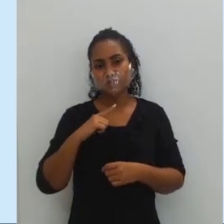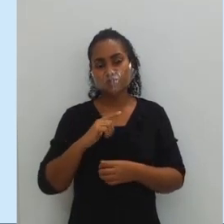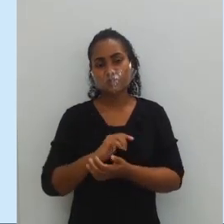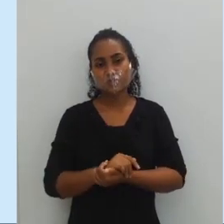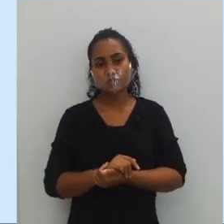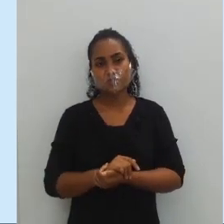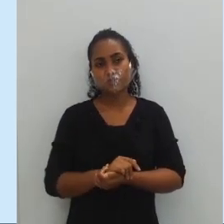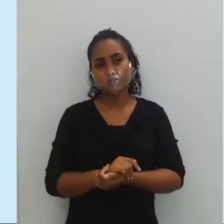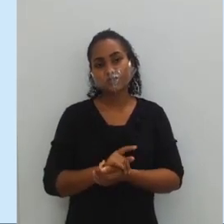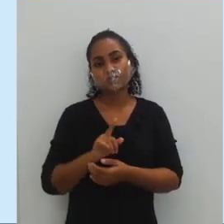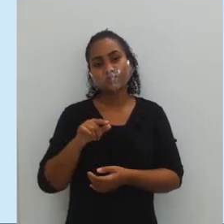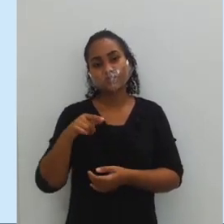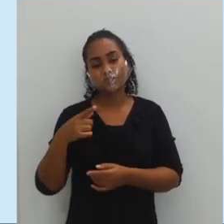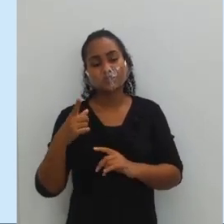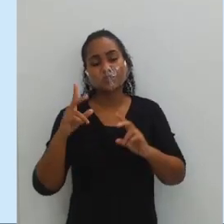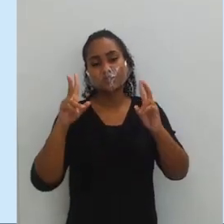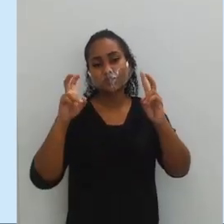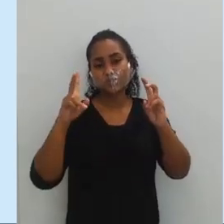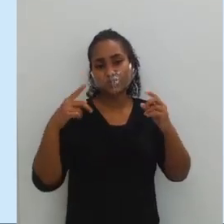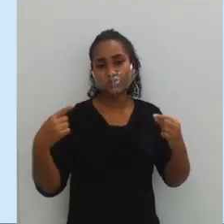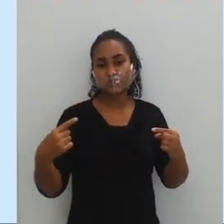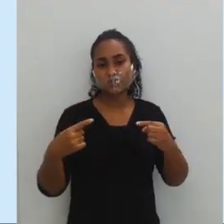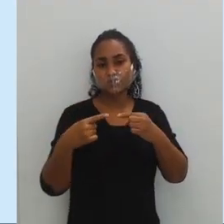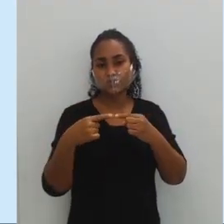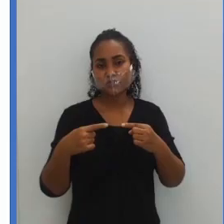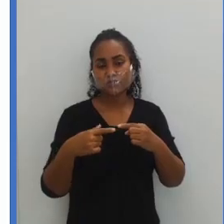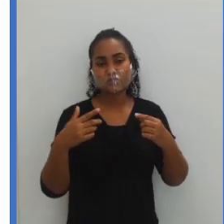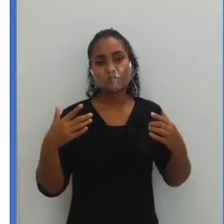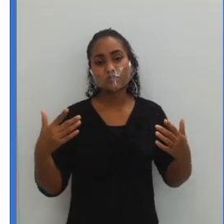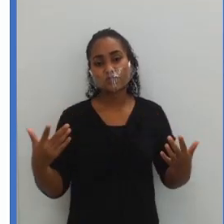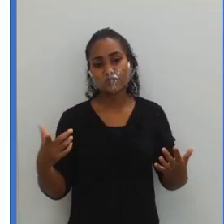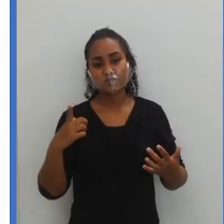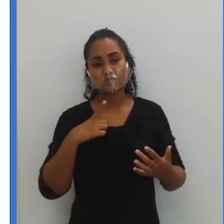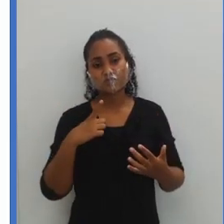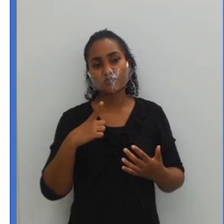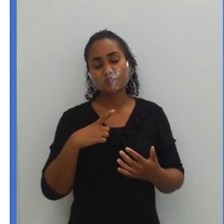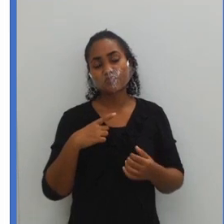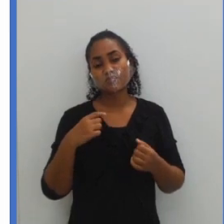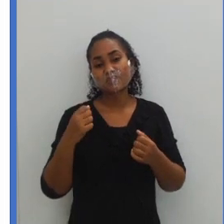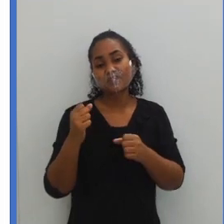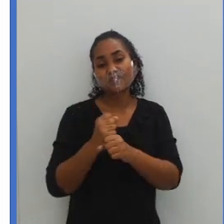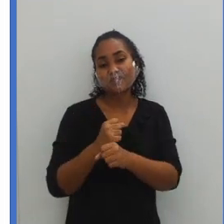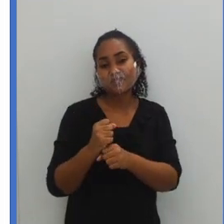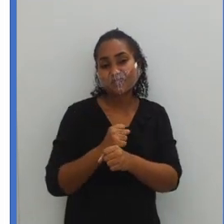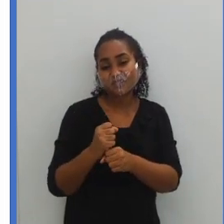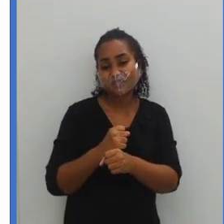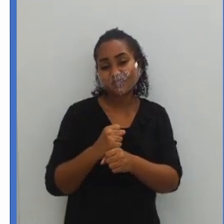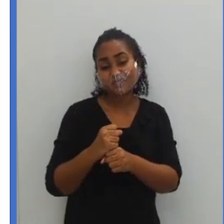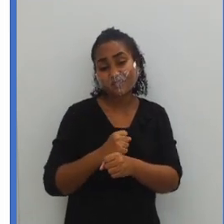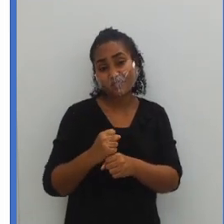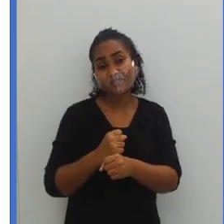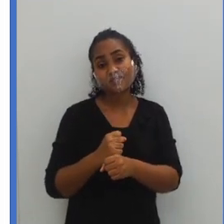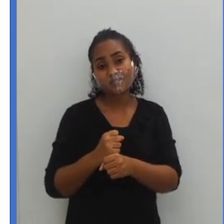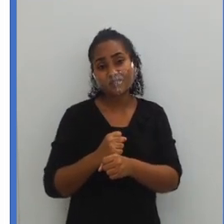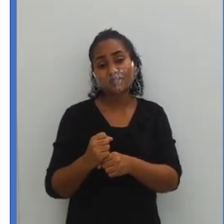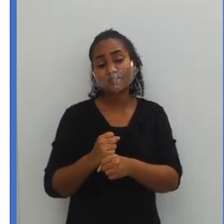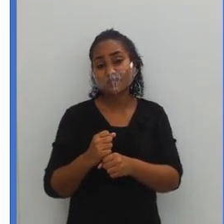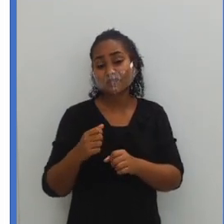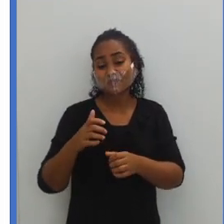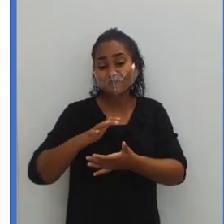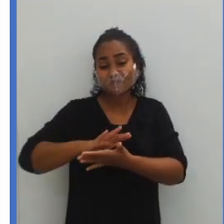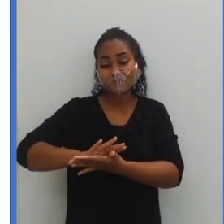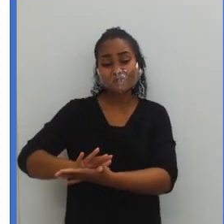também outros elementos, outros temas ligados a ela. Então, durante anos, a capoeira foi